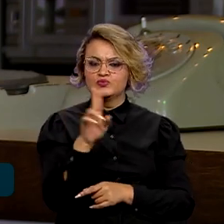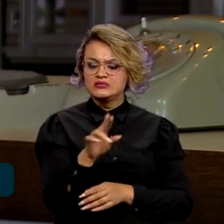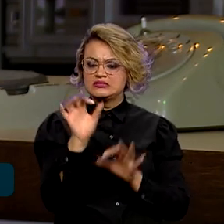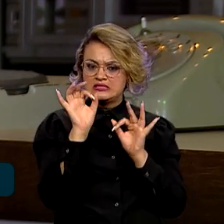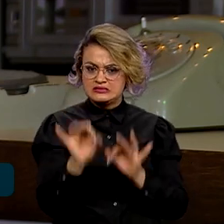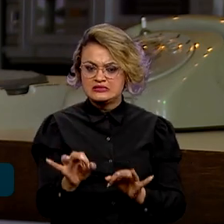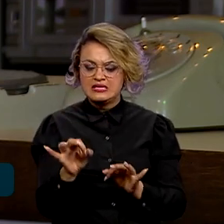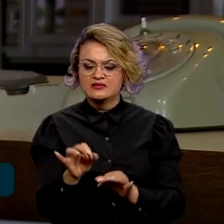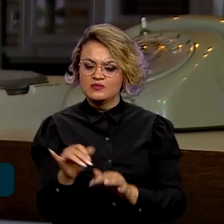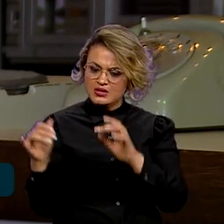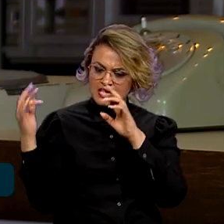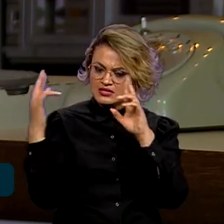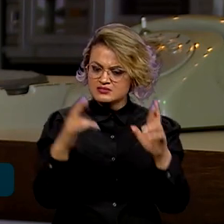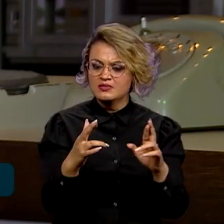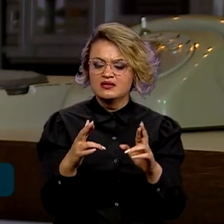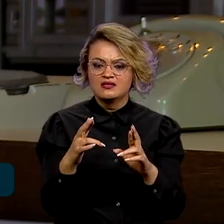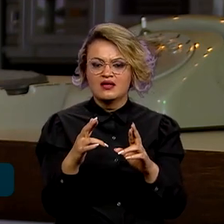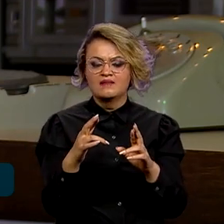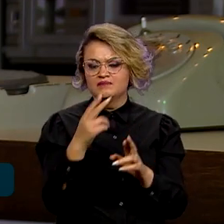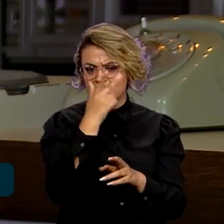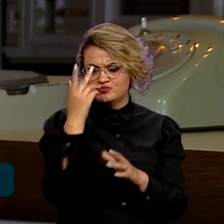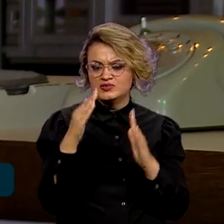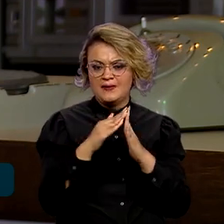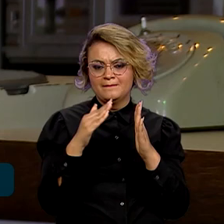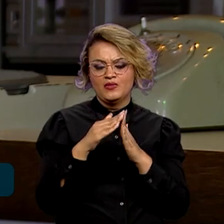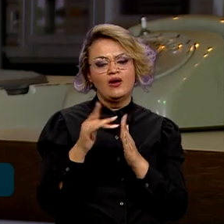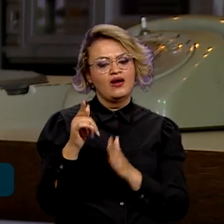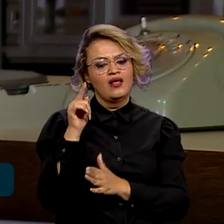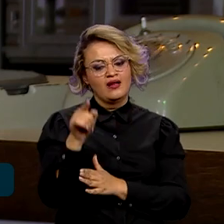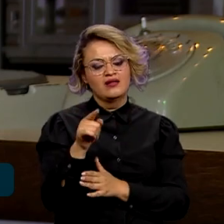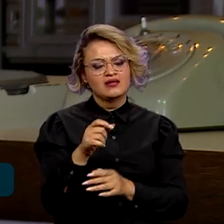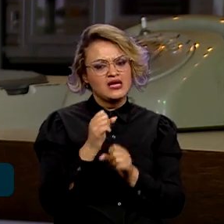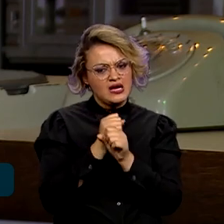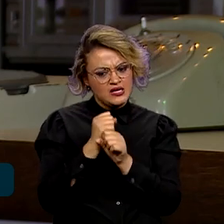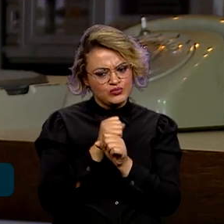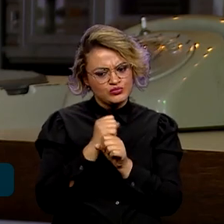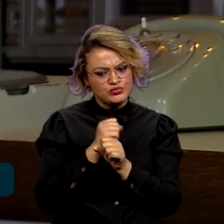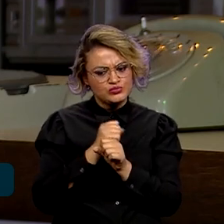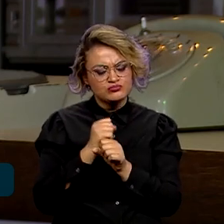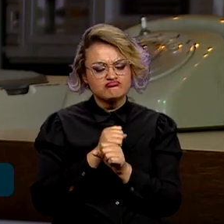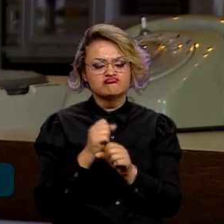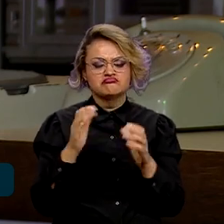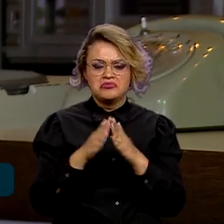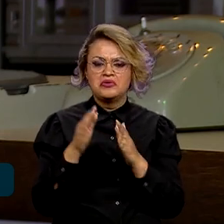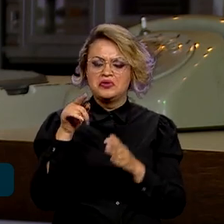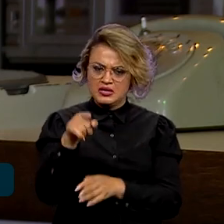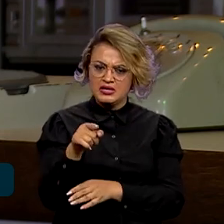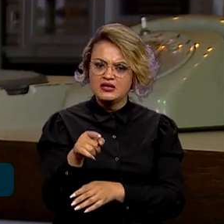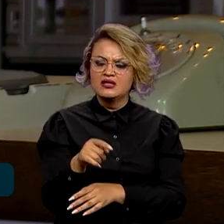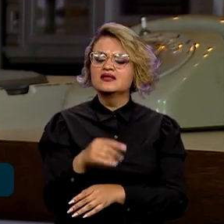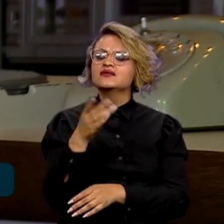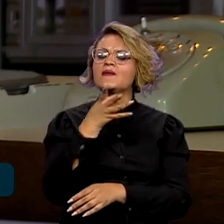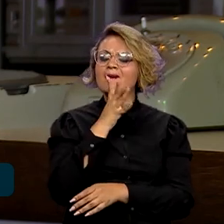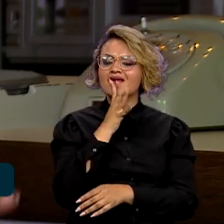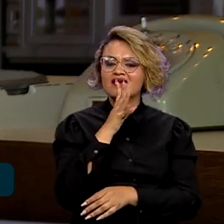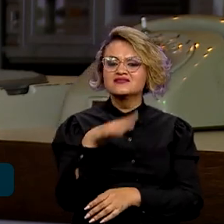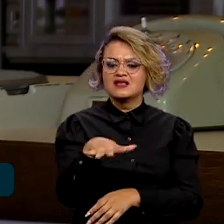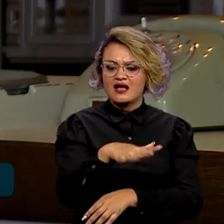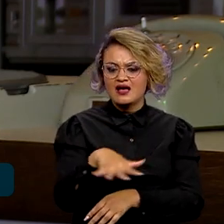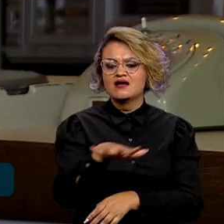de respeitar aqueles que estão ali vivendo secularmente, milenarmente, que têm